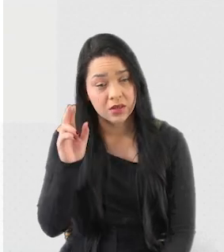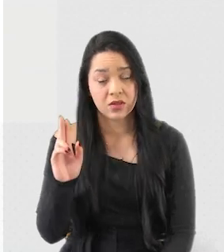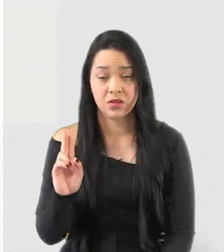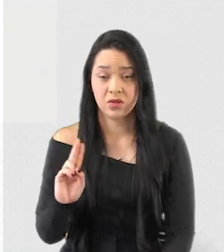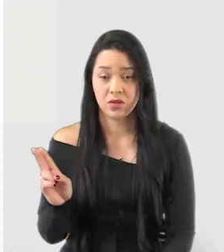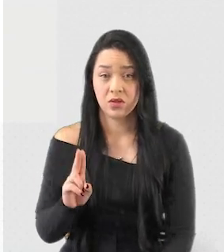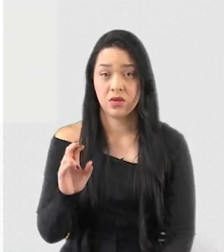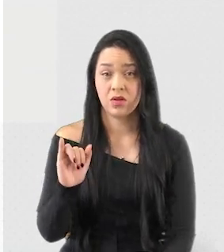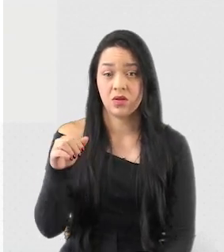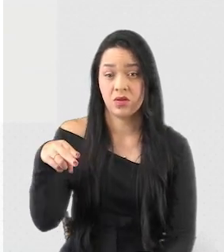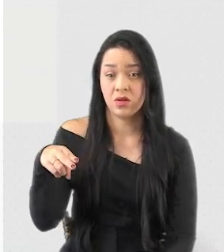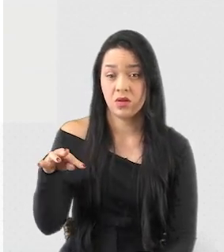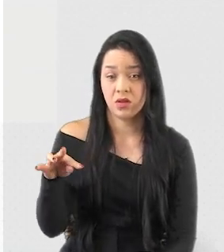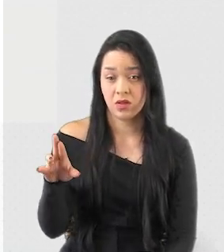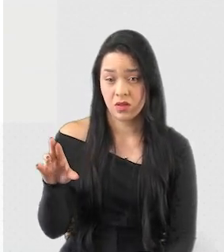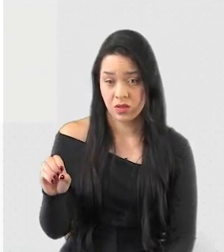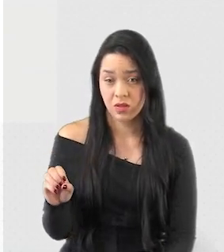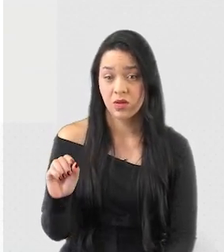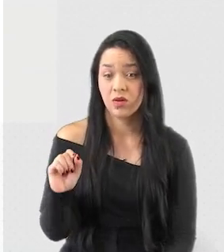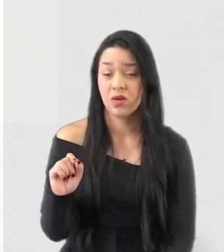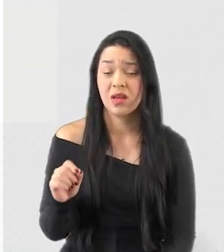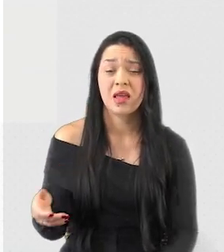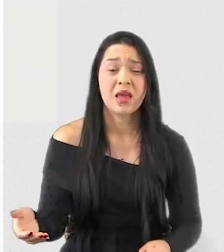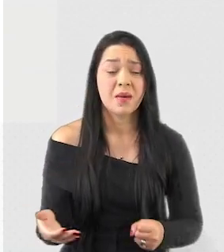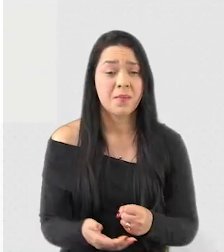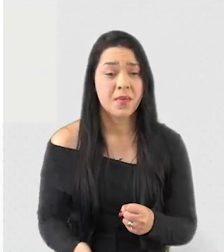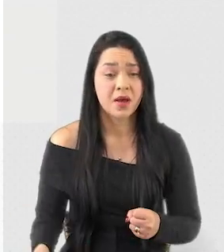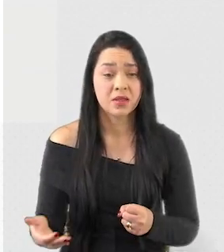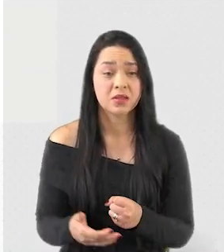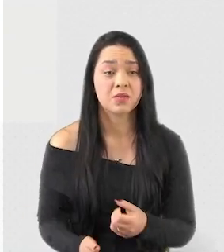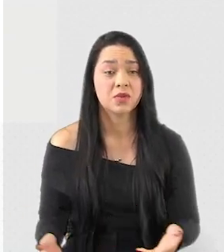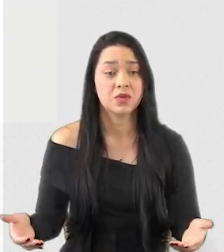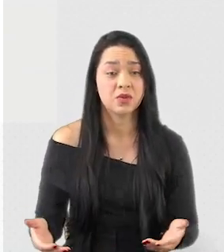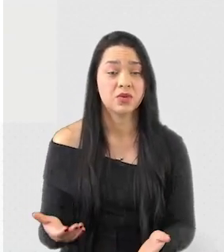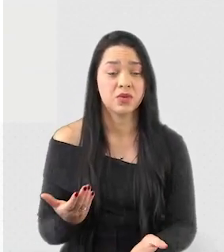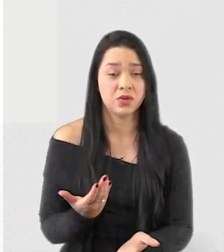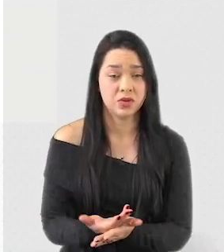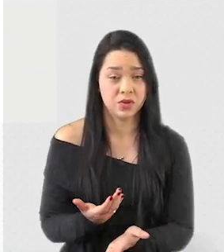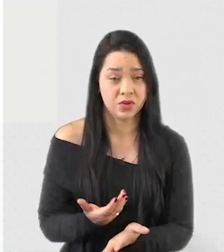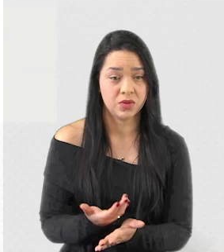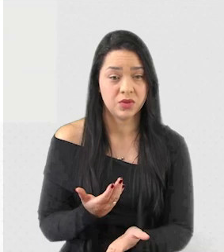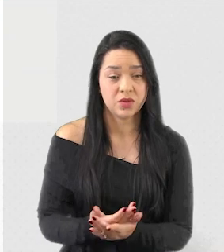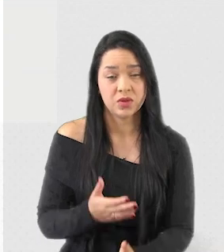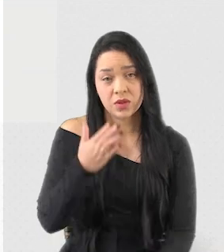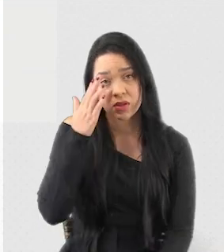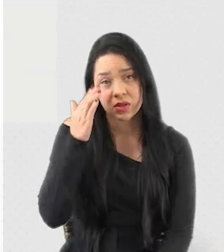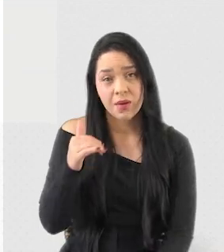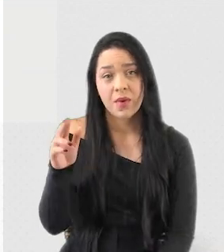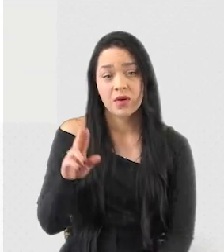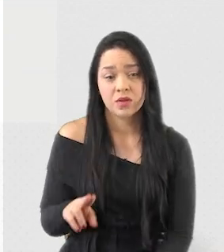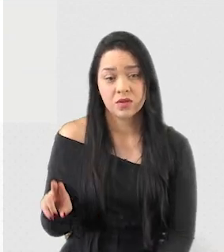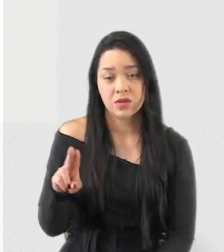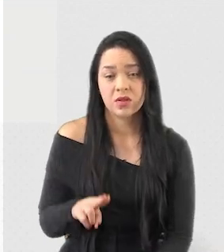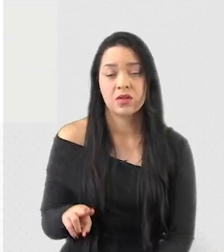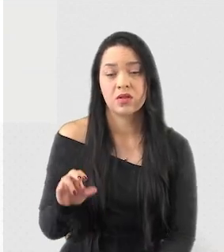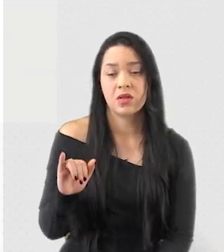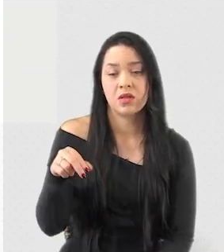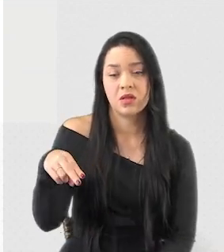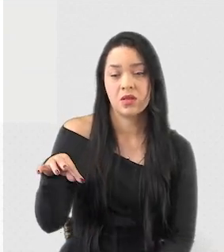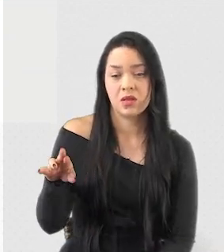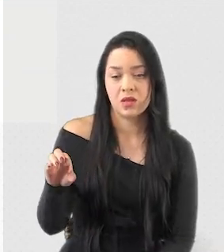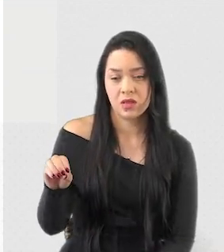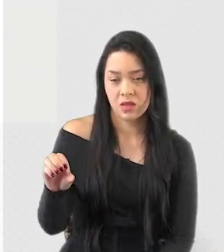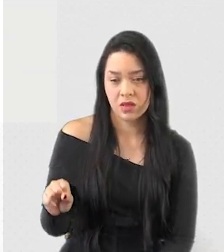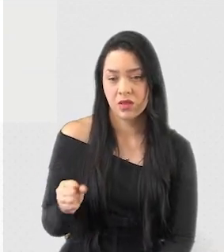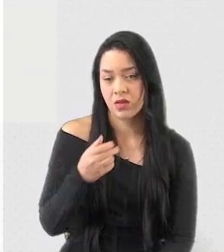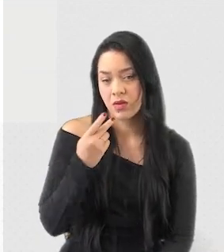de introns. E eu tô falando isso bem básico, pessoal, mas hoje em dia estudo já se sabe a utilidade desses introns, tá? Mas eu tô falando